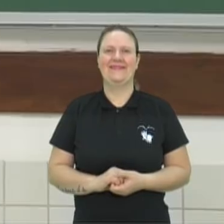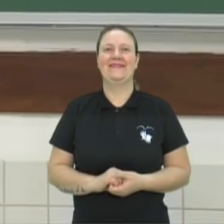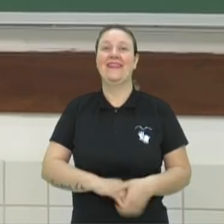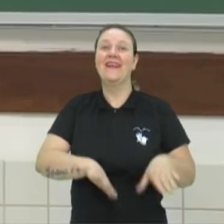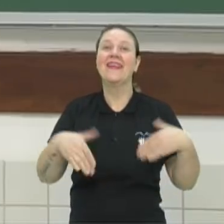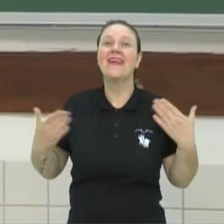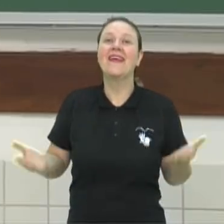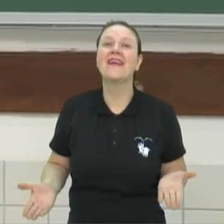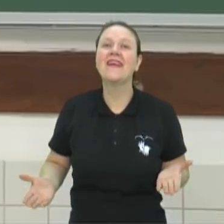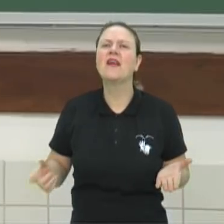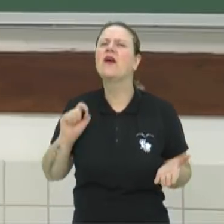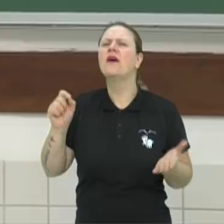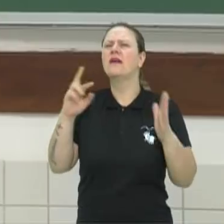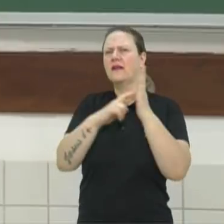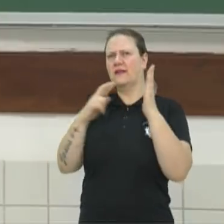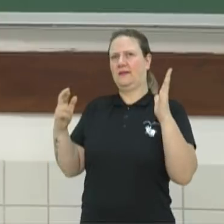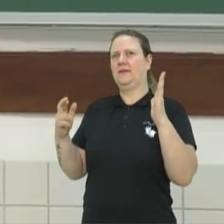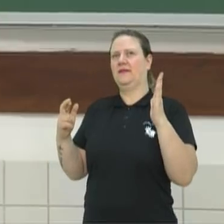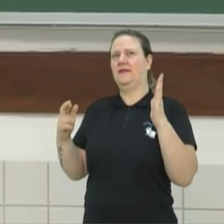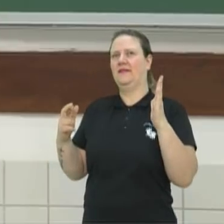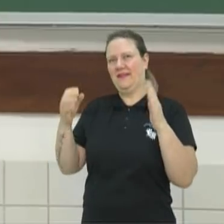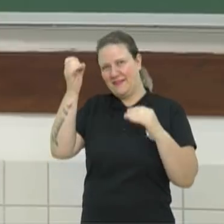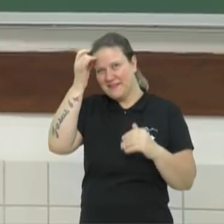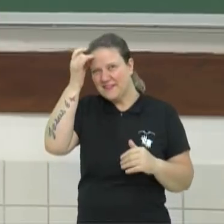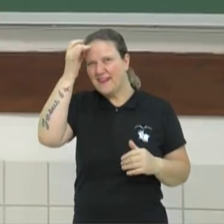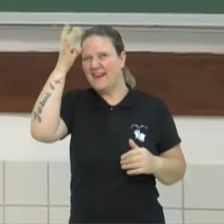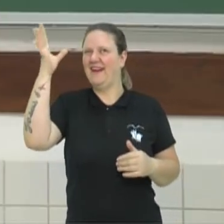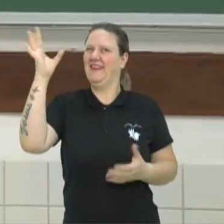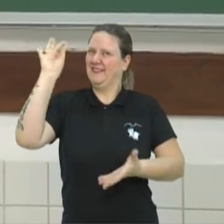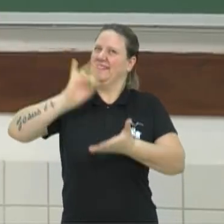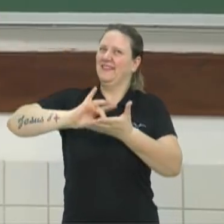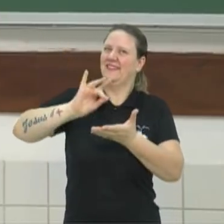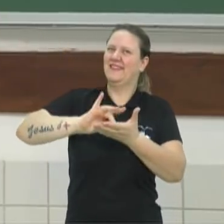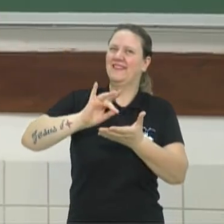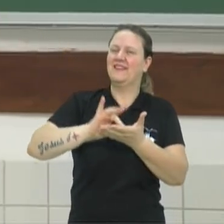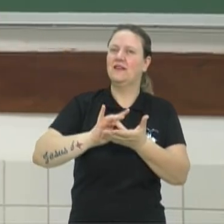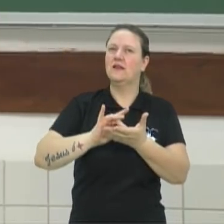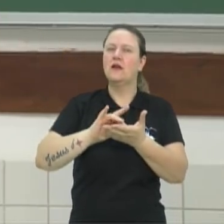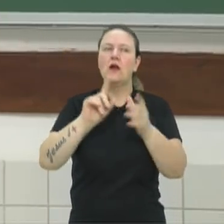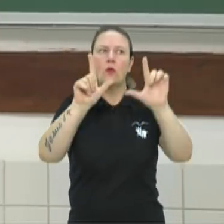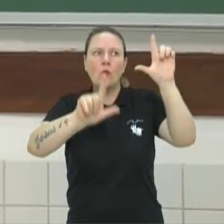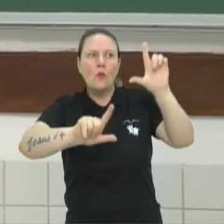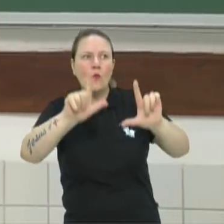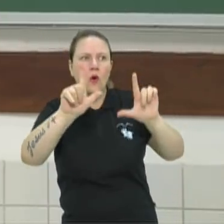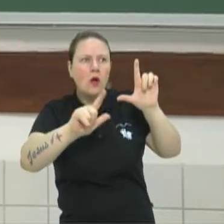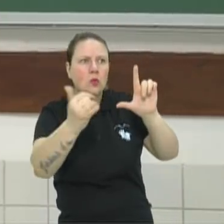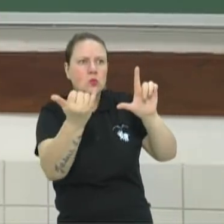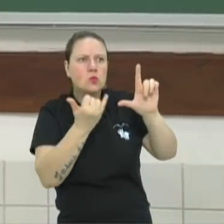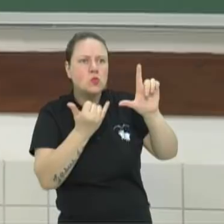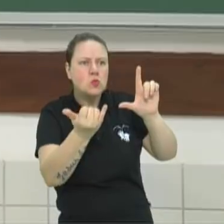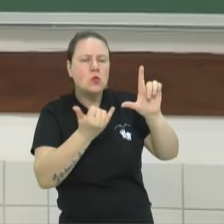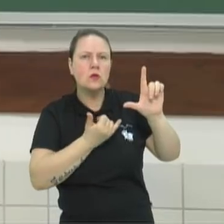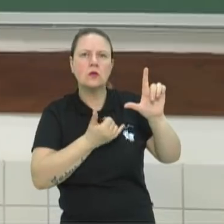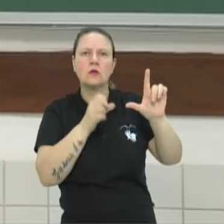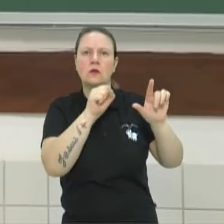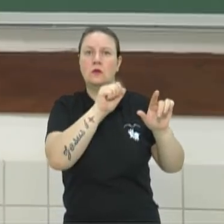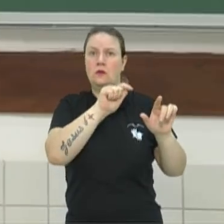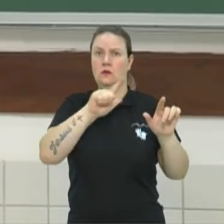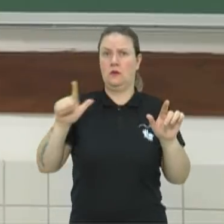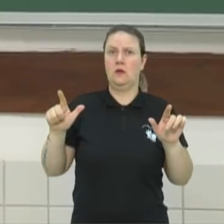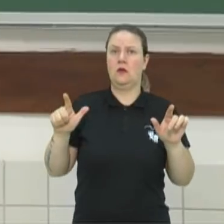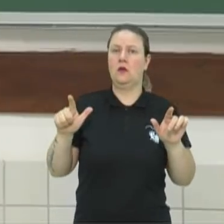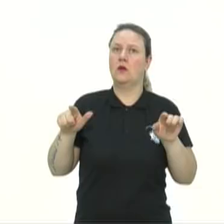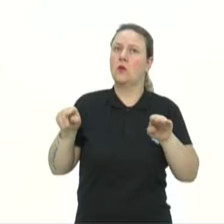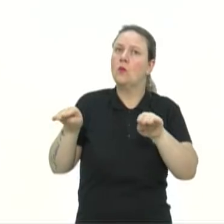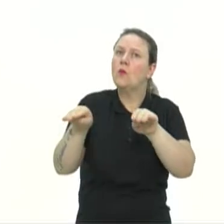E aí, o que você respondeu? Essa estava fácil, né, gente? Você escuta na TV o tempo todo que o sal deve ser